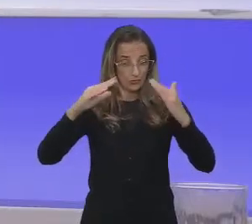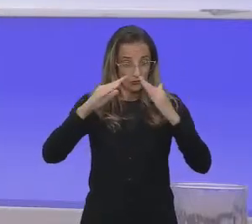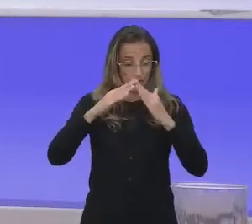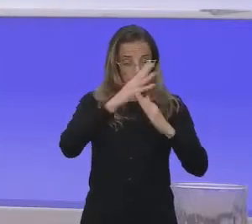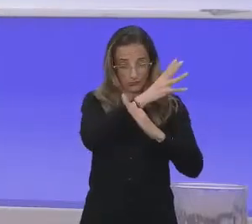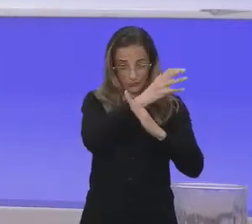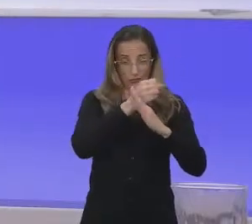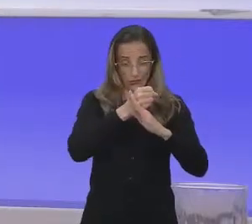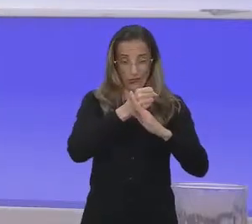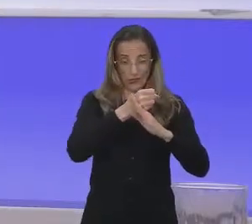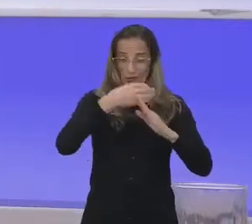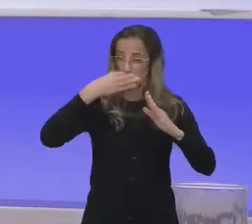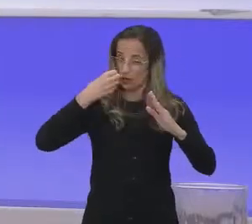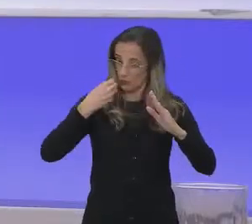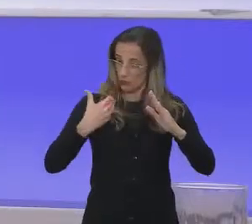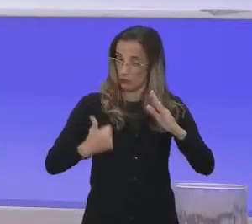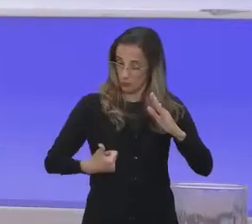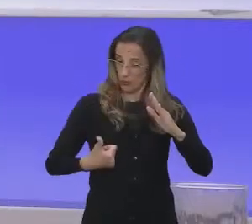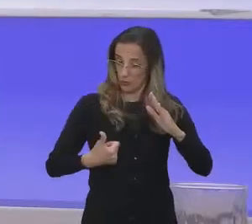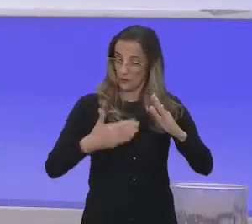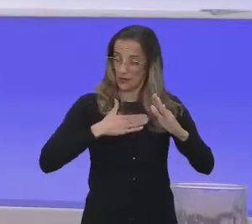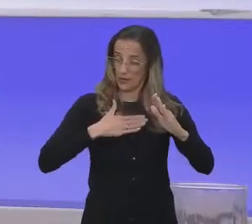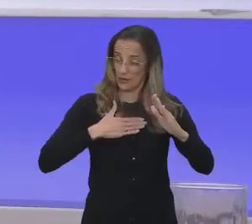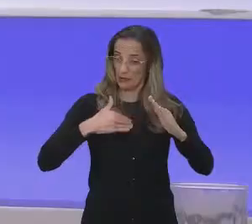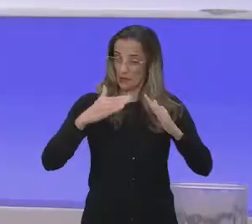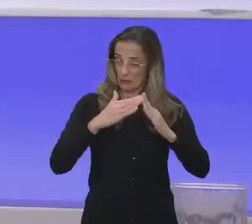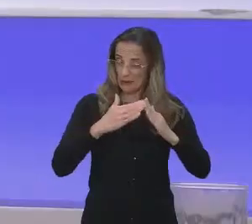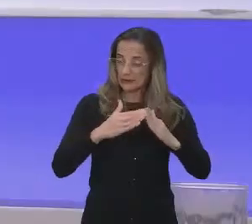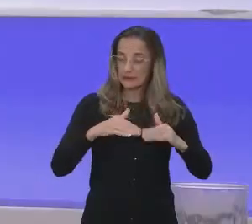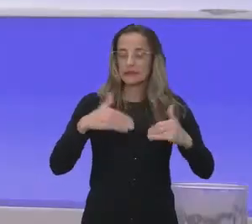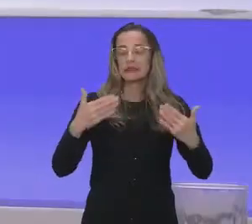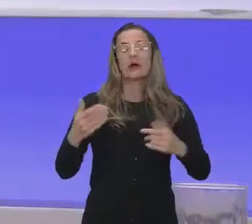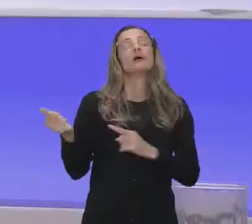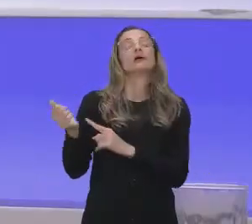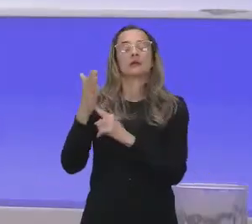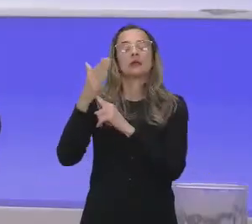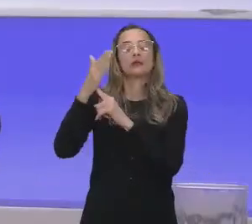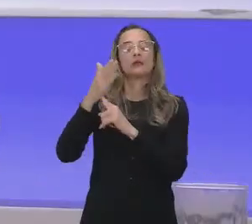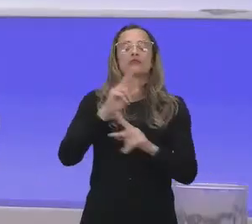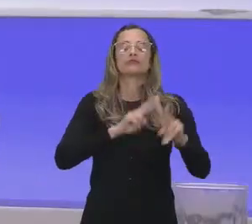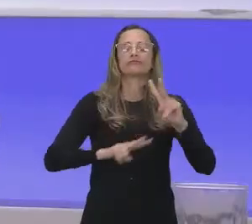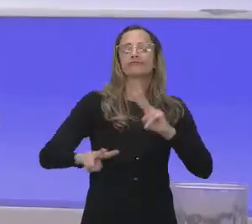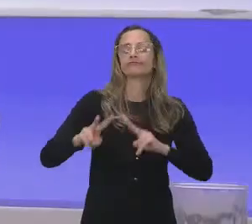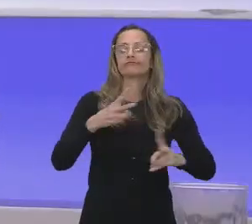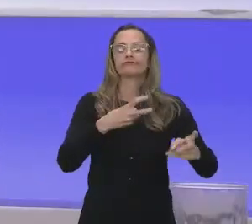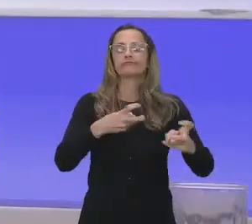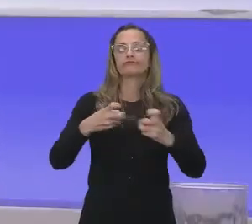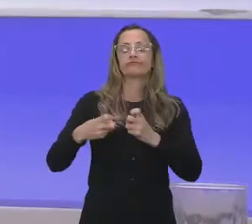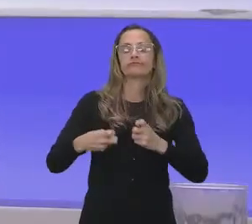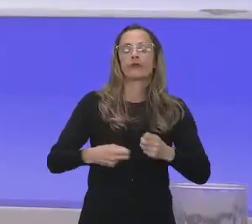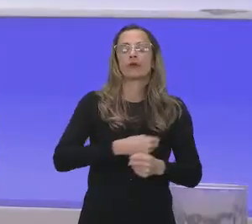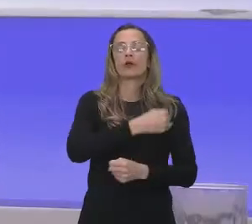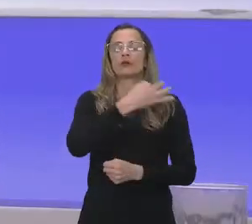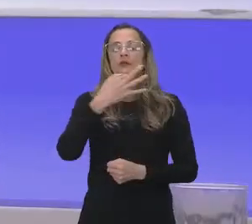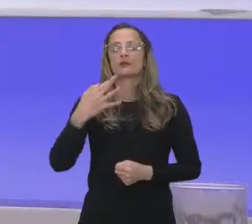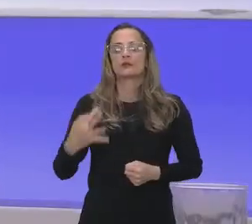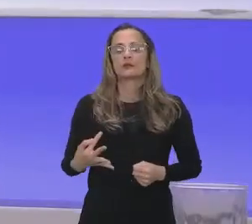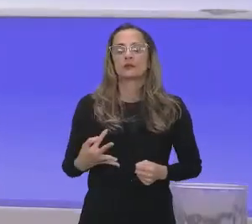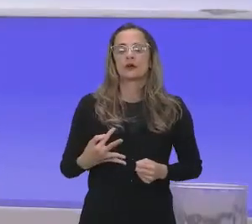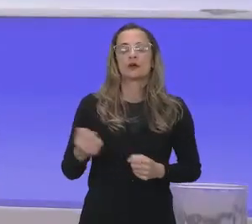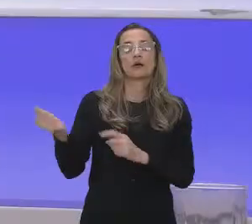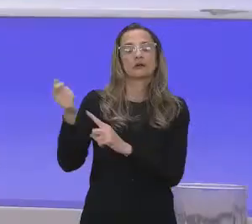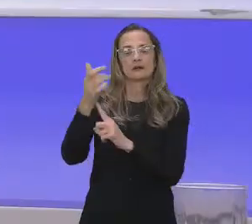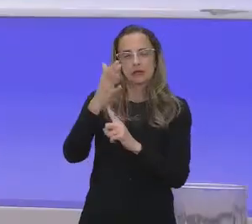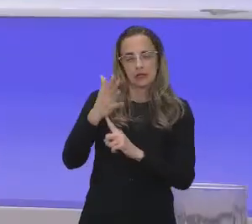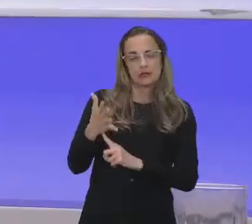que discutir e analisar o consumo, analisar as tecnologias, quais são as opções que nós temos de